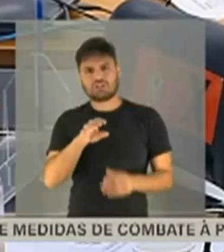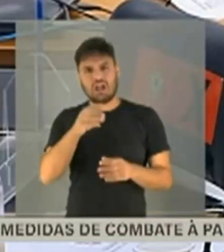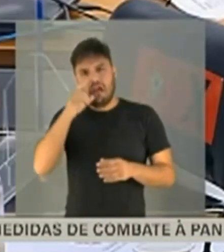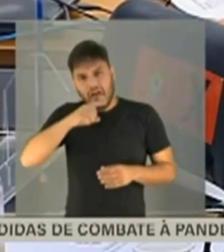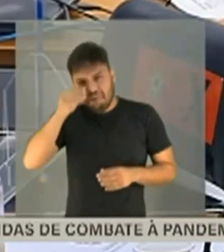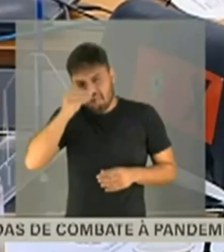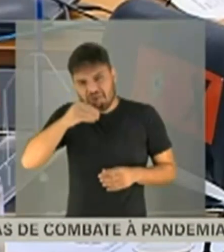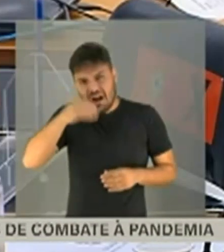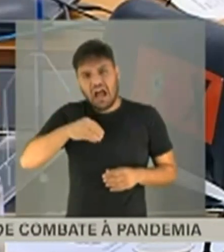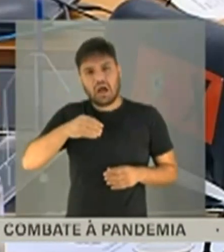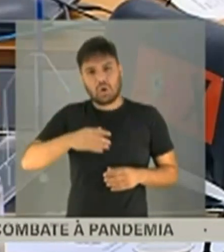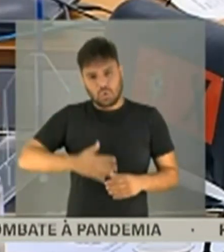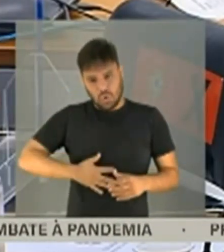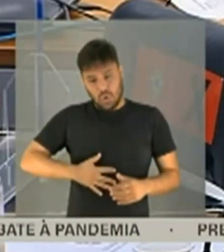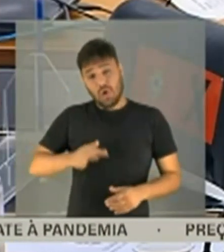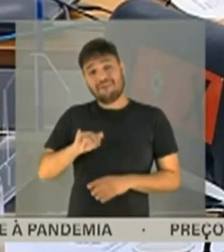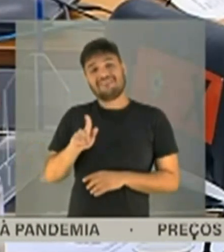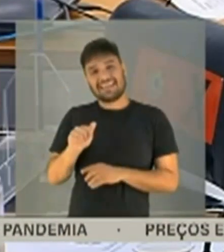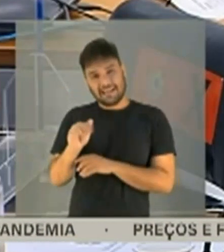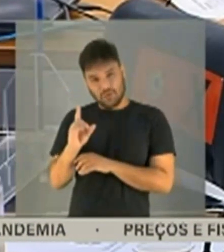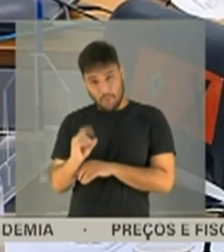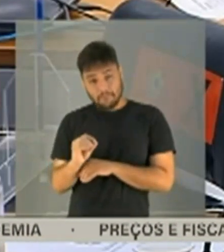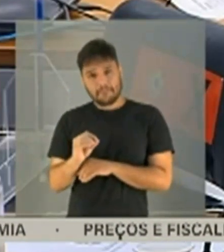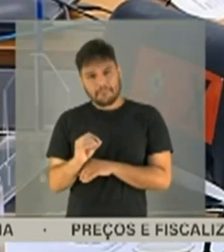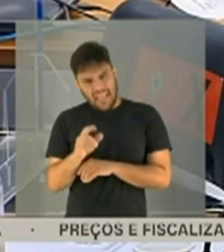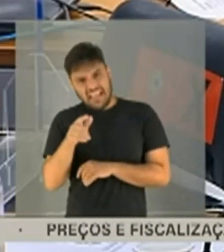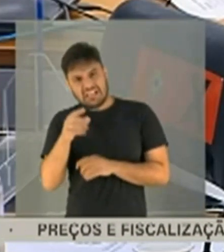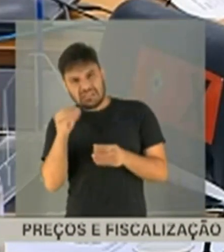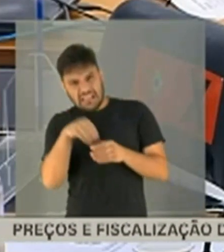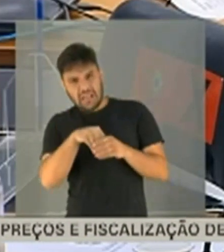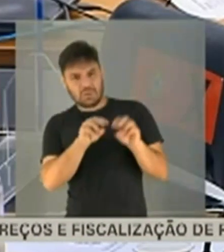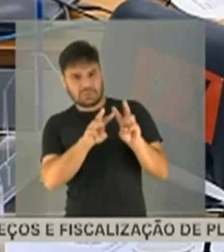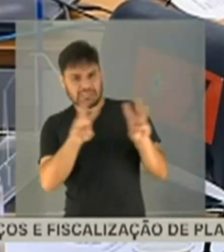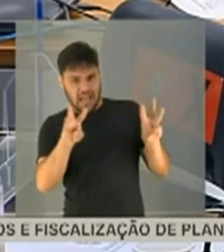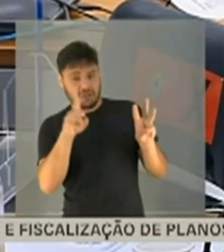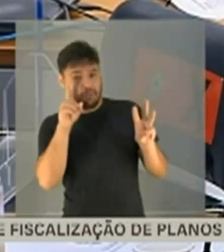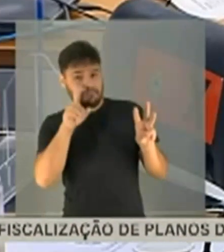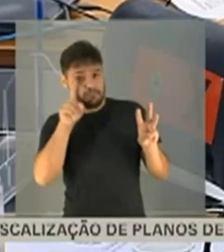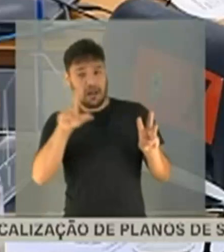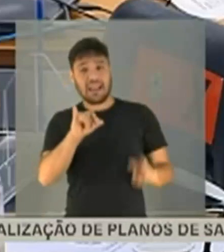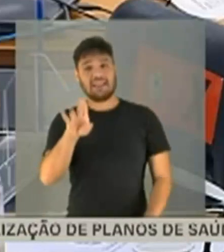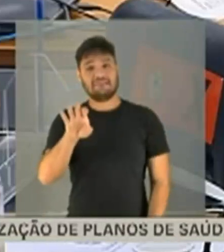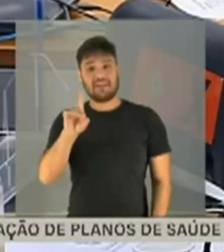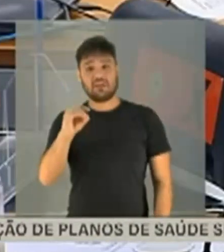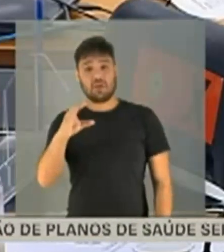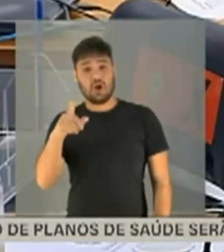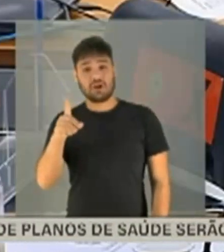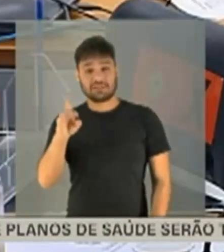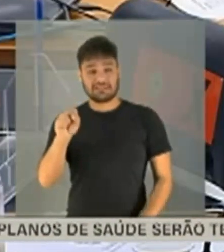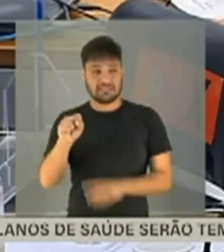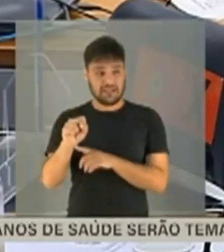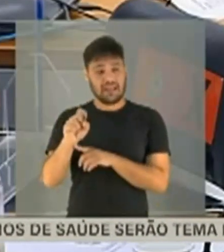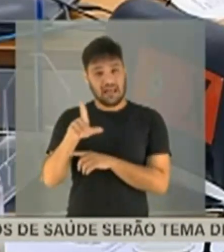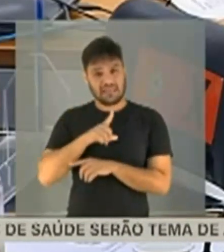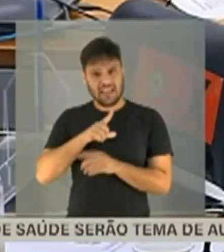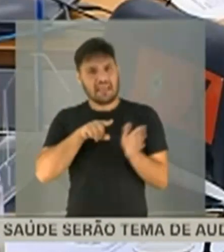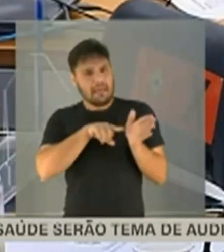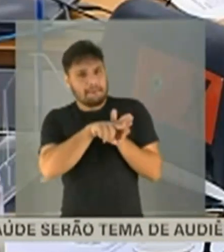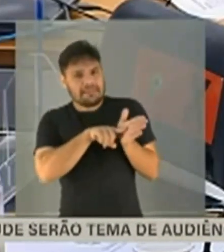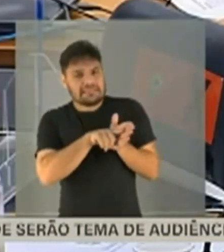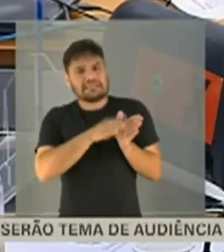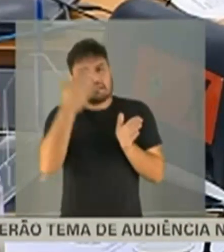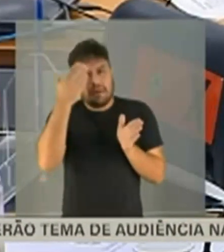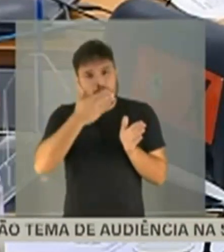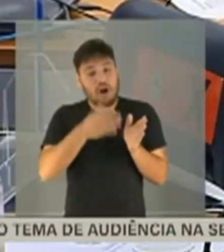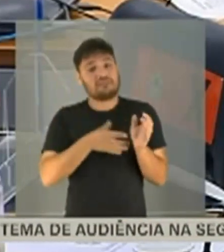insuficiência hepática. Eu pergunto, isso consta no site americano LiverTox? Há estudos randomizados de